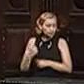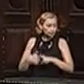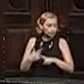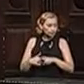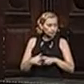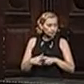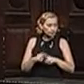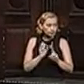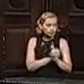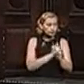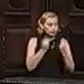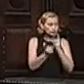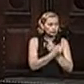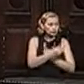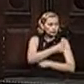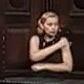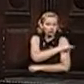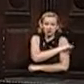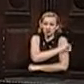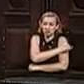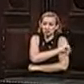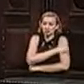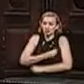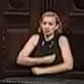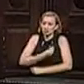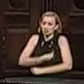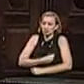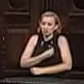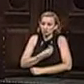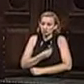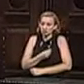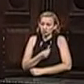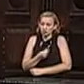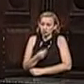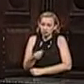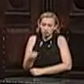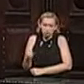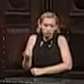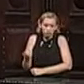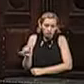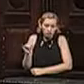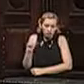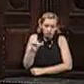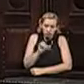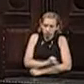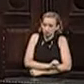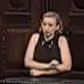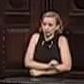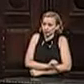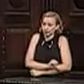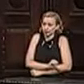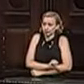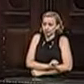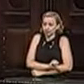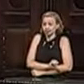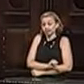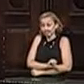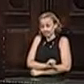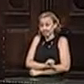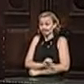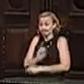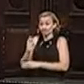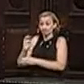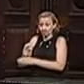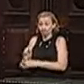Janeiro vive o inferno da falência do setor público estadual e está às portas de viver também um